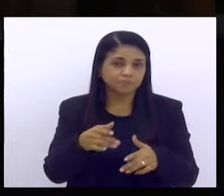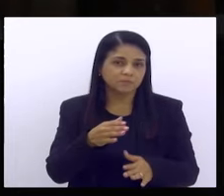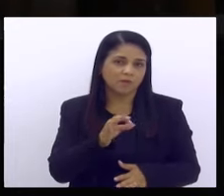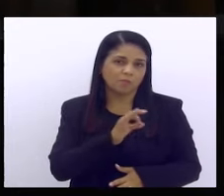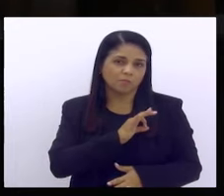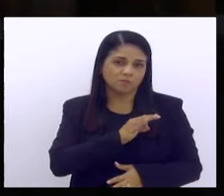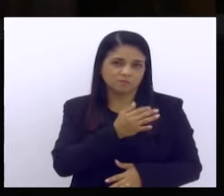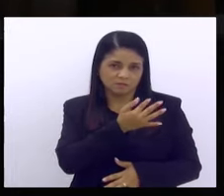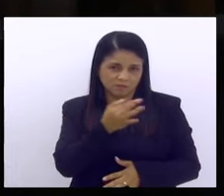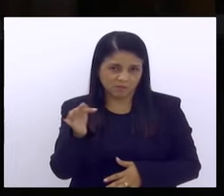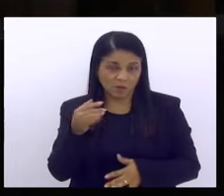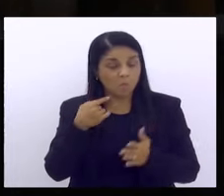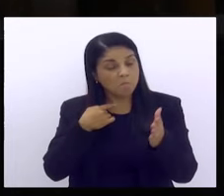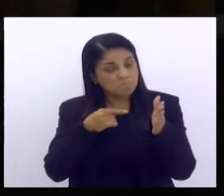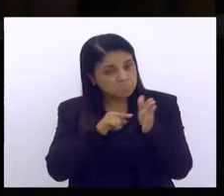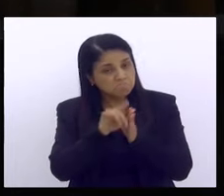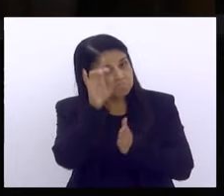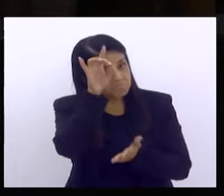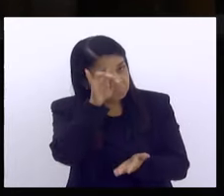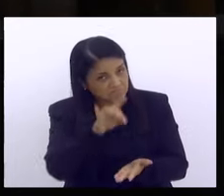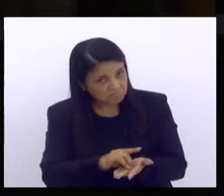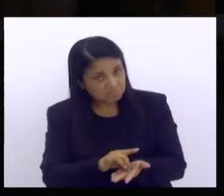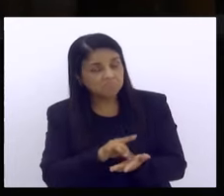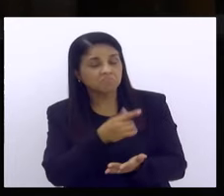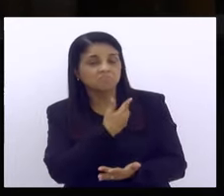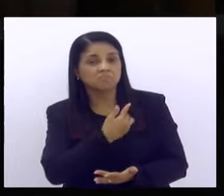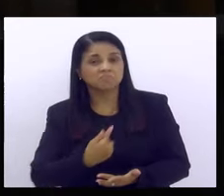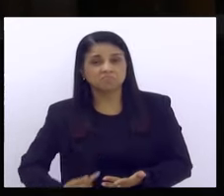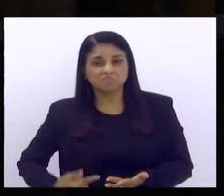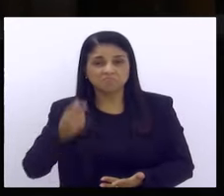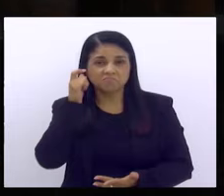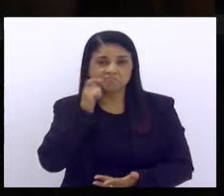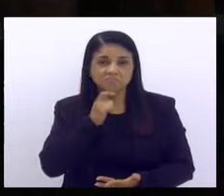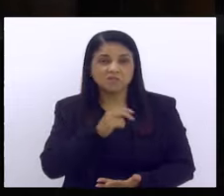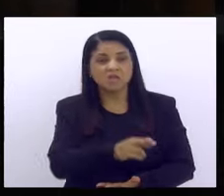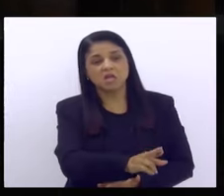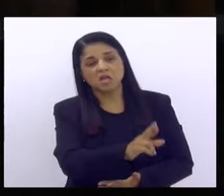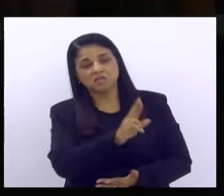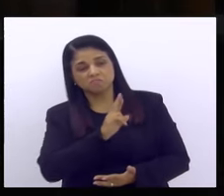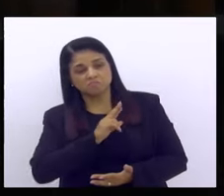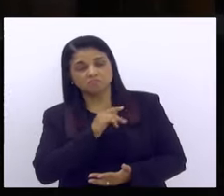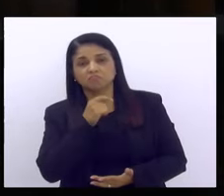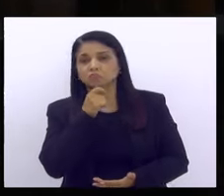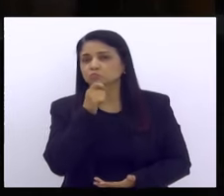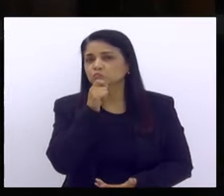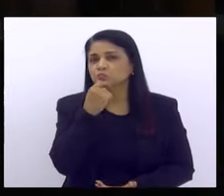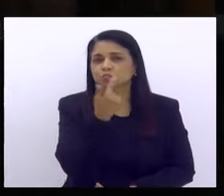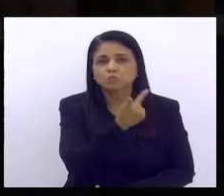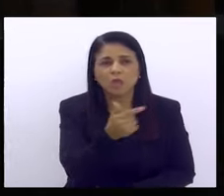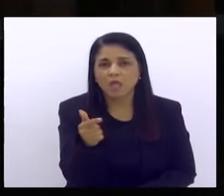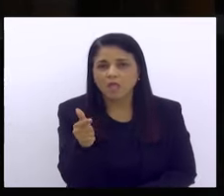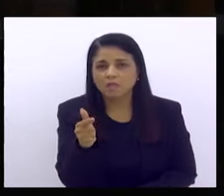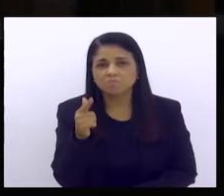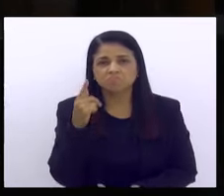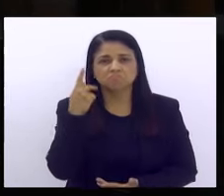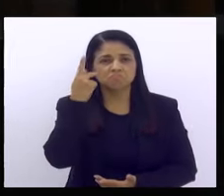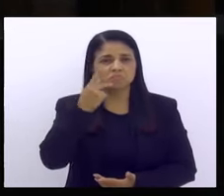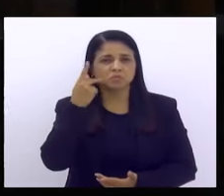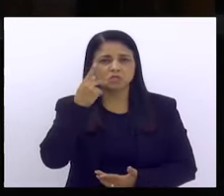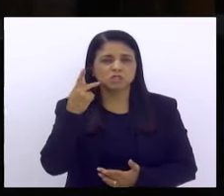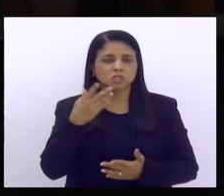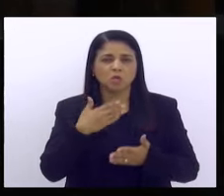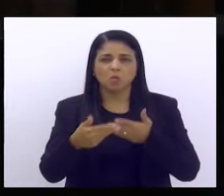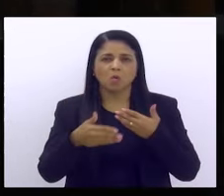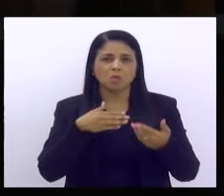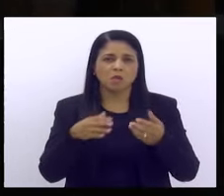sinceras para o governador do Estado, que não tem resposta nenhuma para qualquer política de segurança